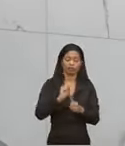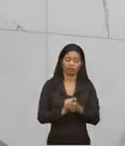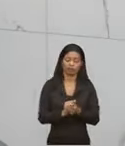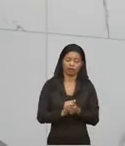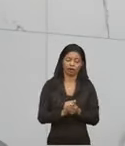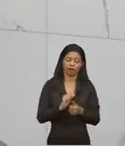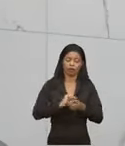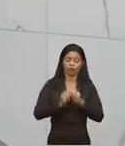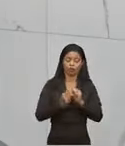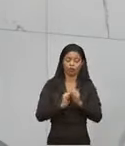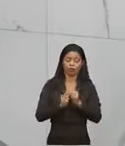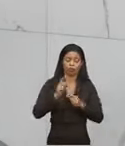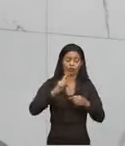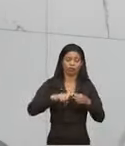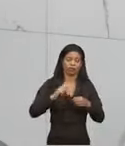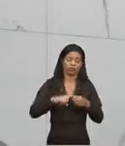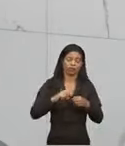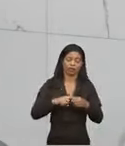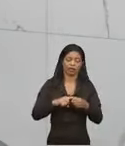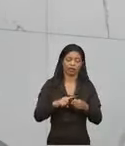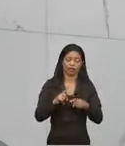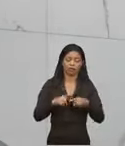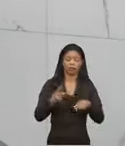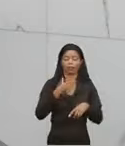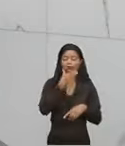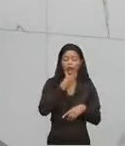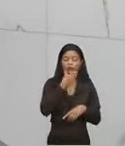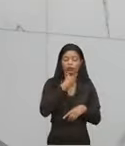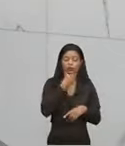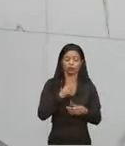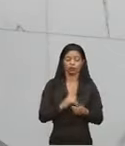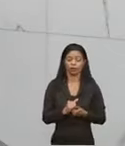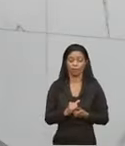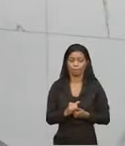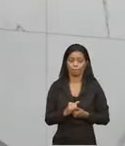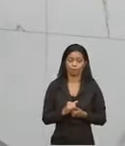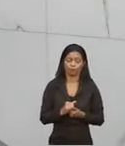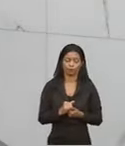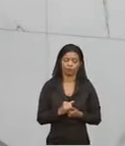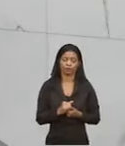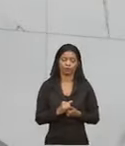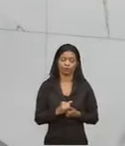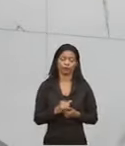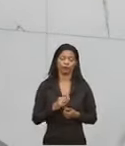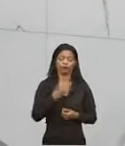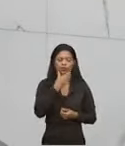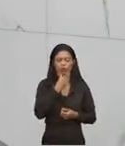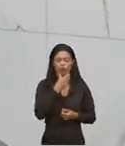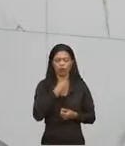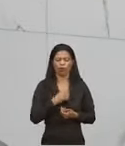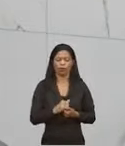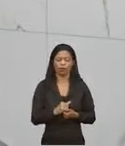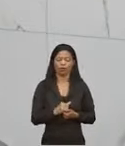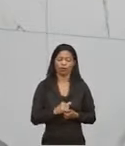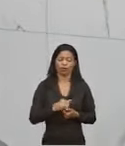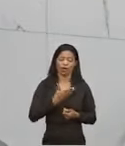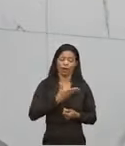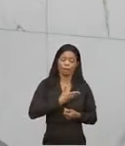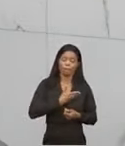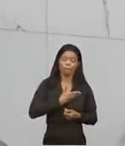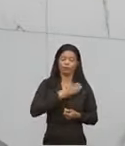saudoso Dino, Deus levou dessa cidade, mas deixou ali um exemplo dele, um filho dele, e